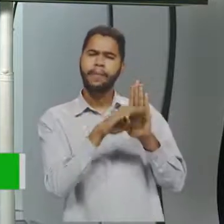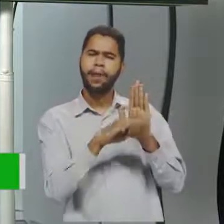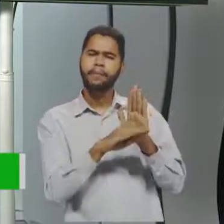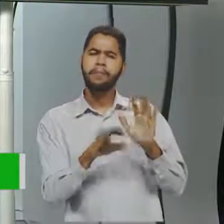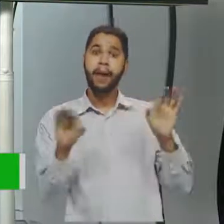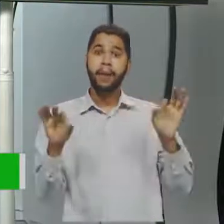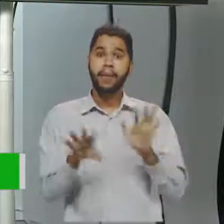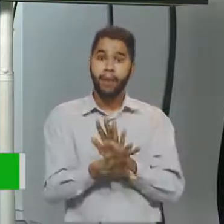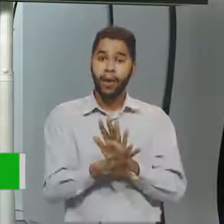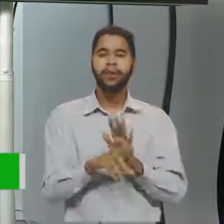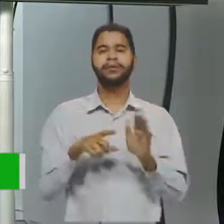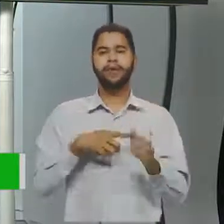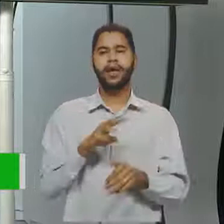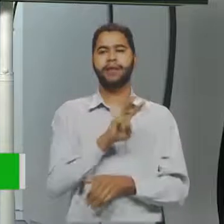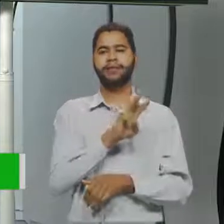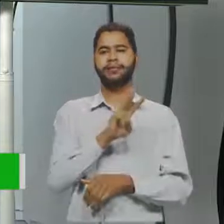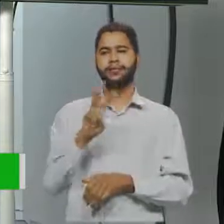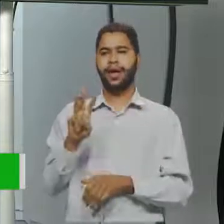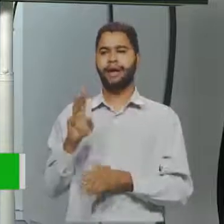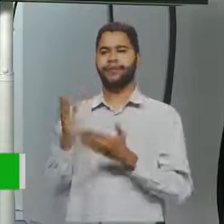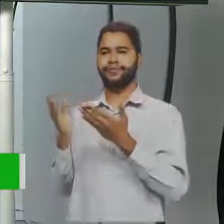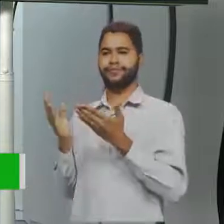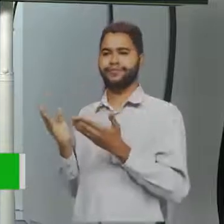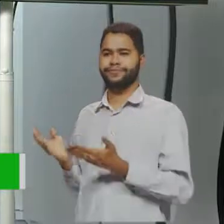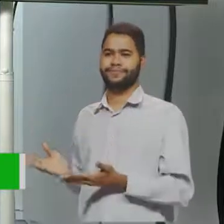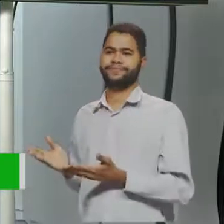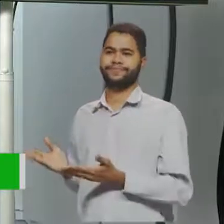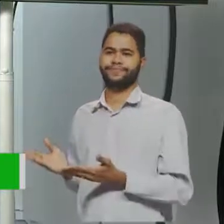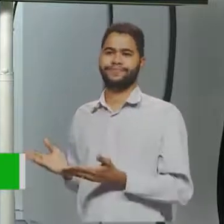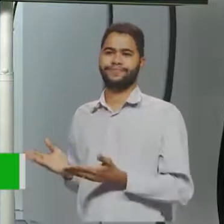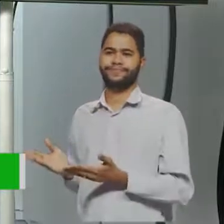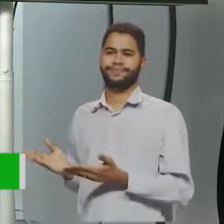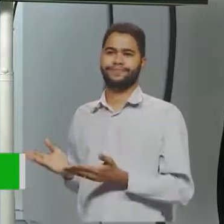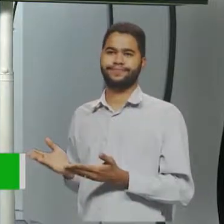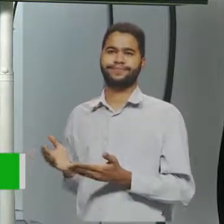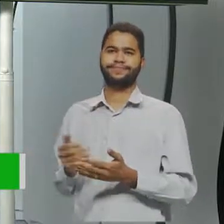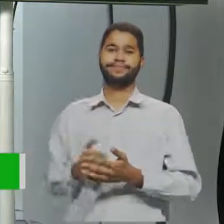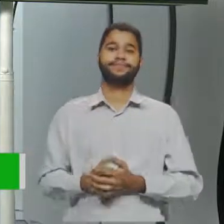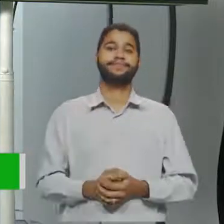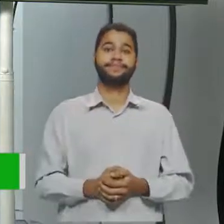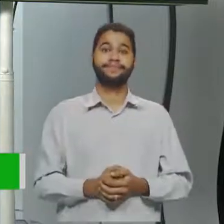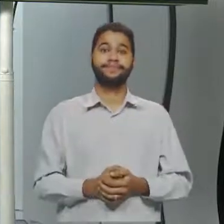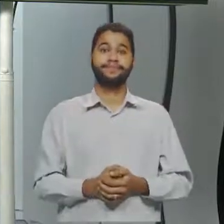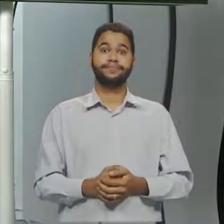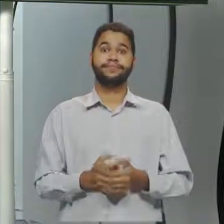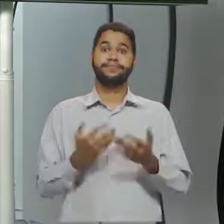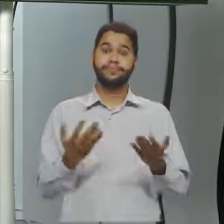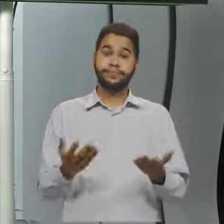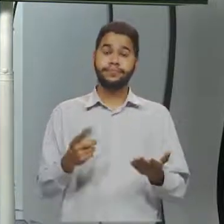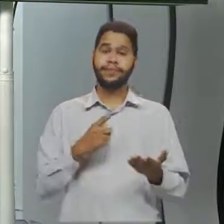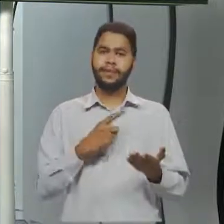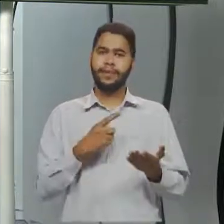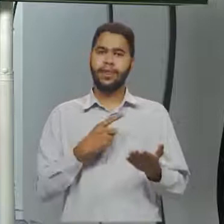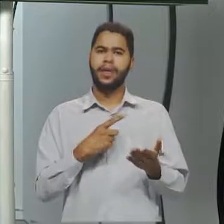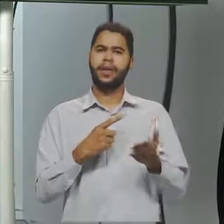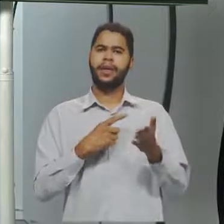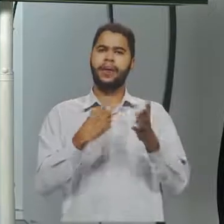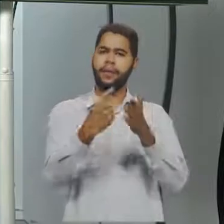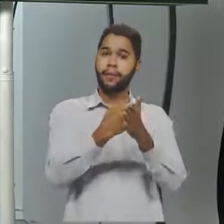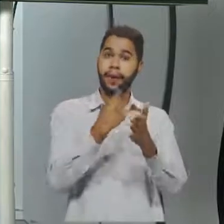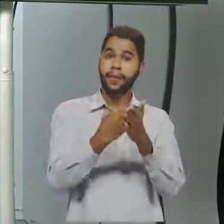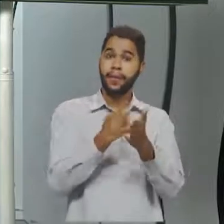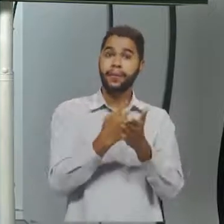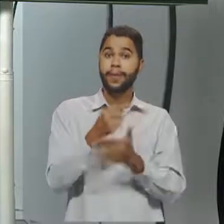na Educação está no nosso site, no endereço que está aparecendo aí na sua tela. Enquanto recebemos as perguntas,